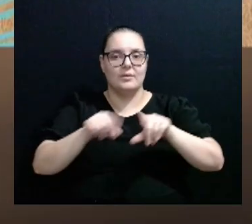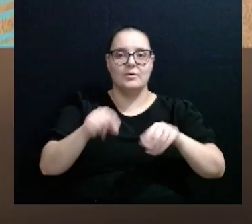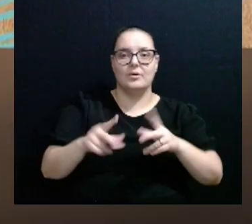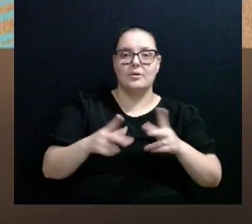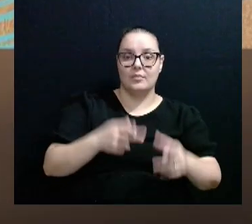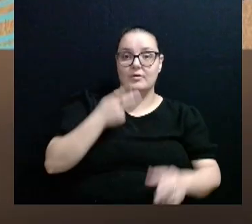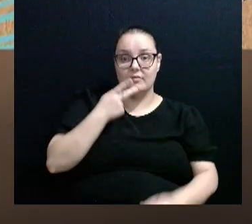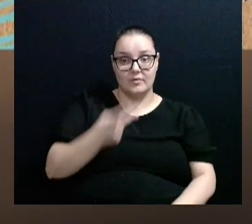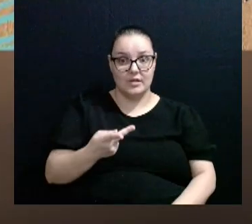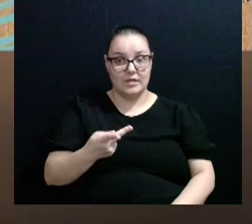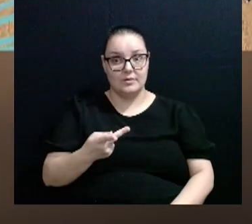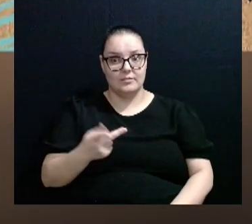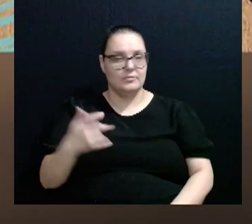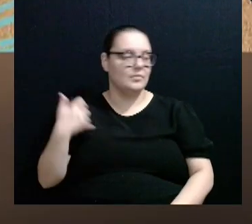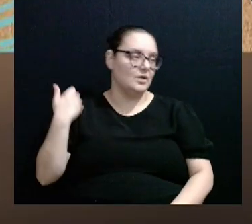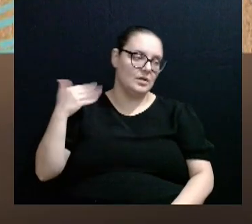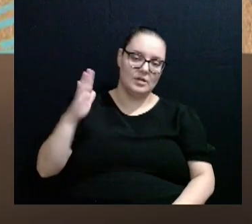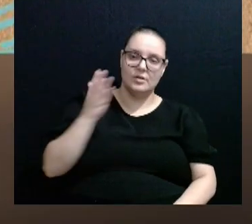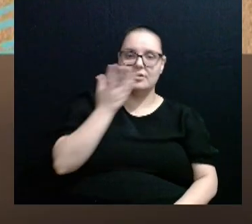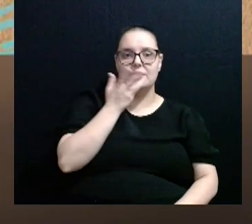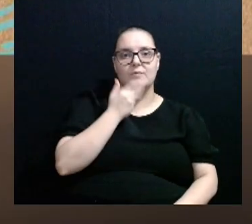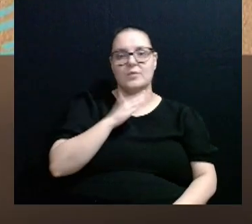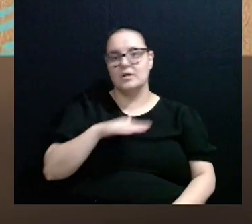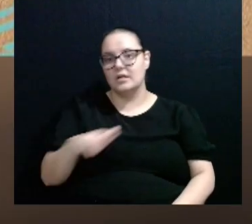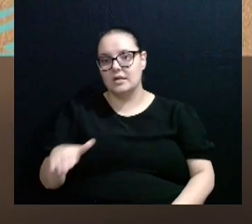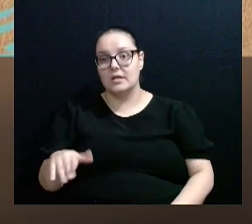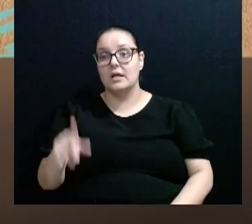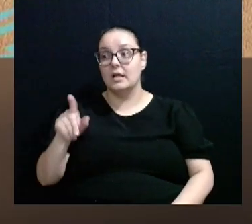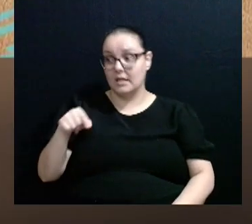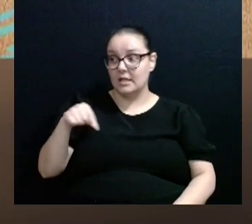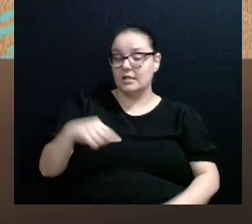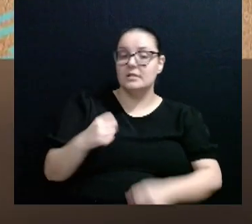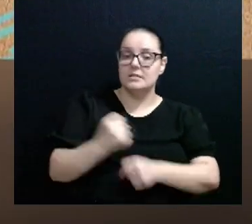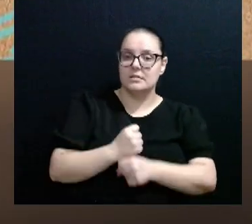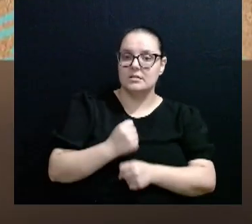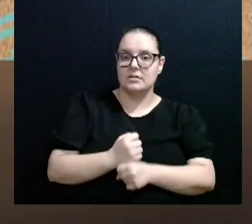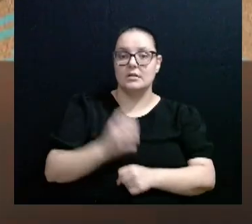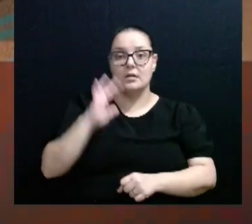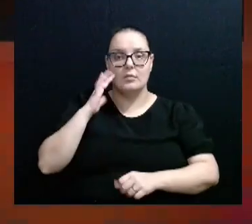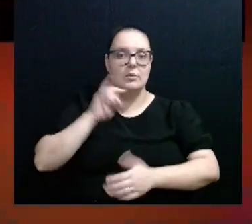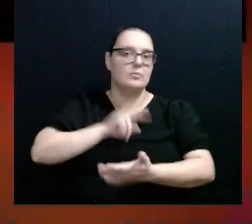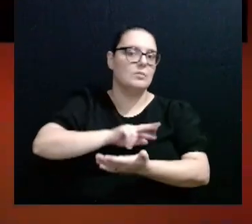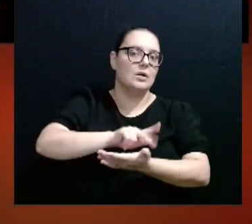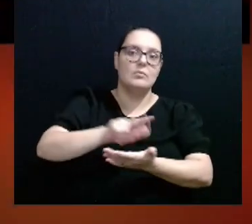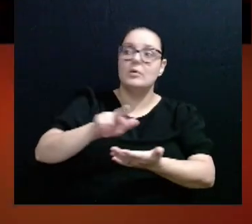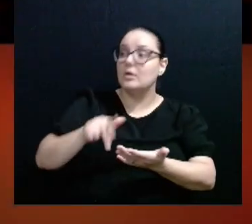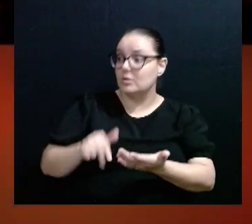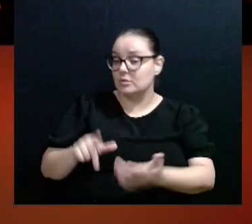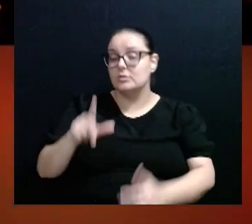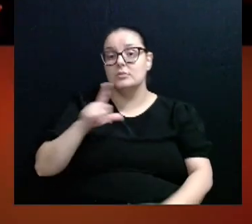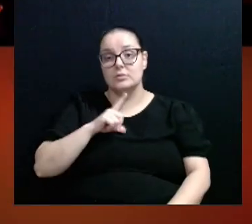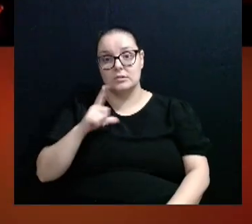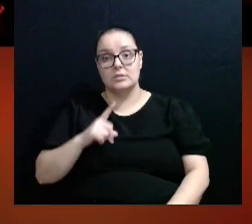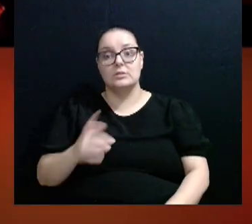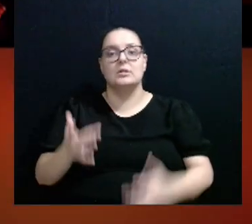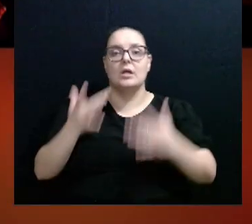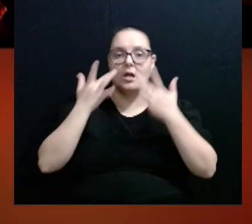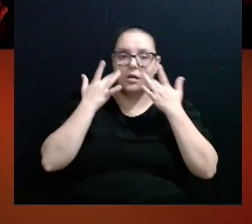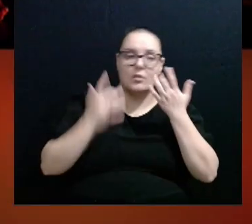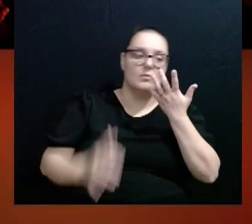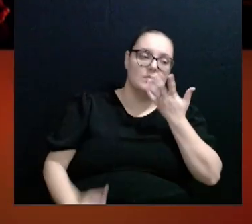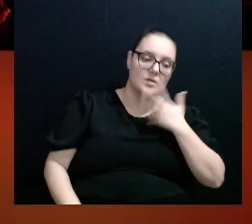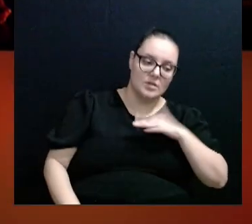para adulto, tem para criança. Esse ano eu acho que está super variado. Então a gente tem realmente as peças infantis que visam